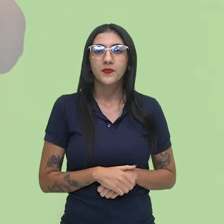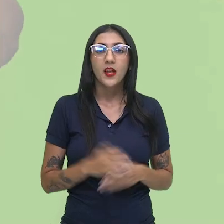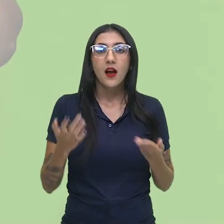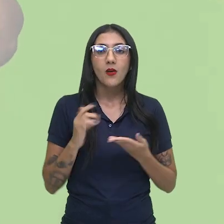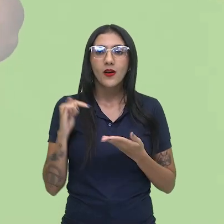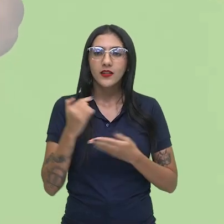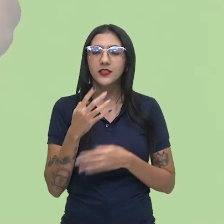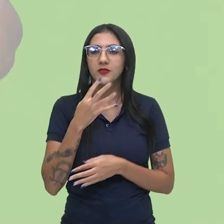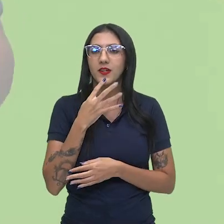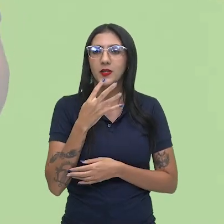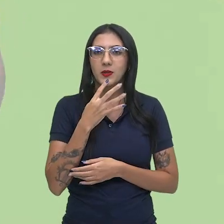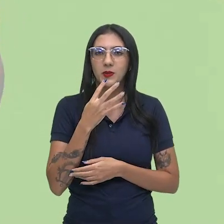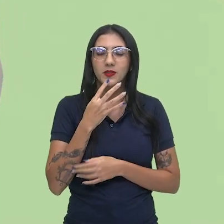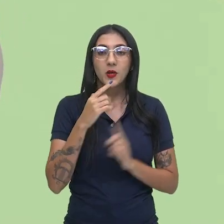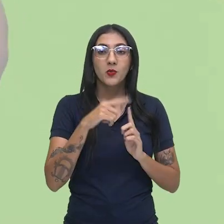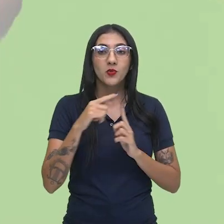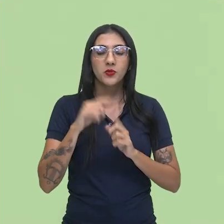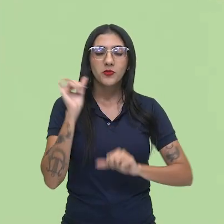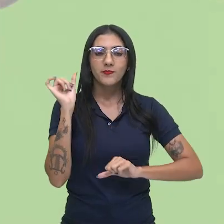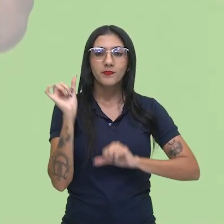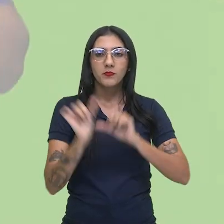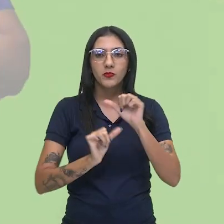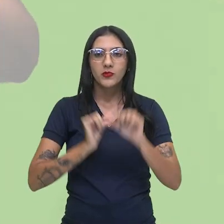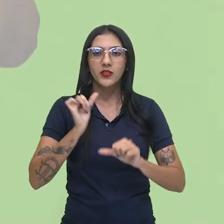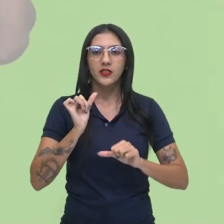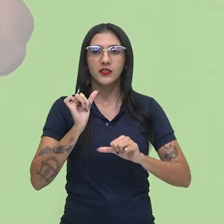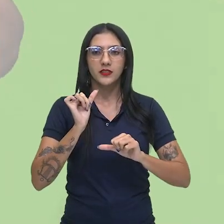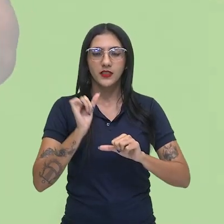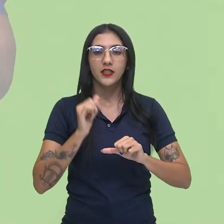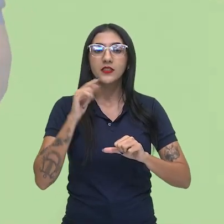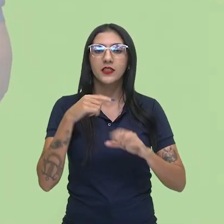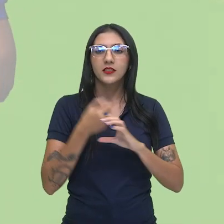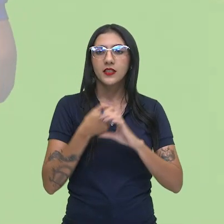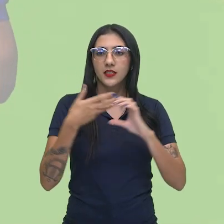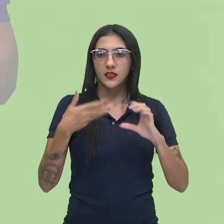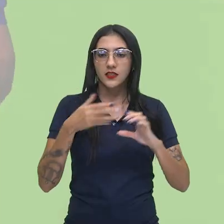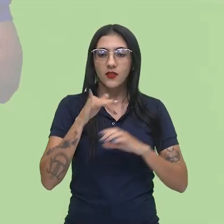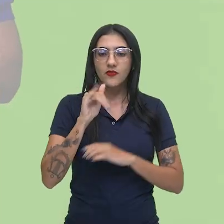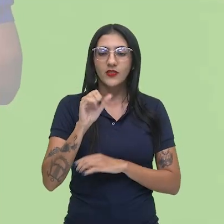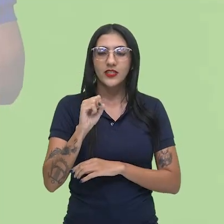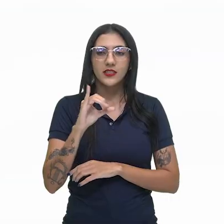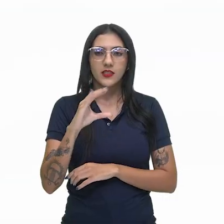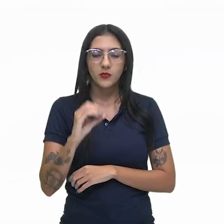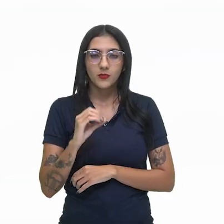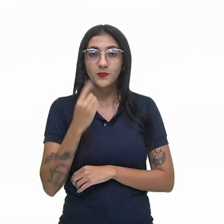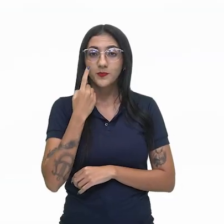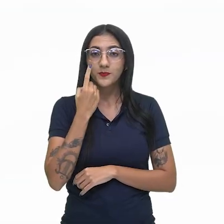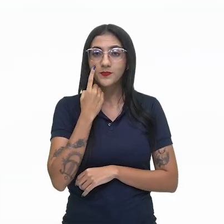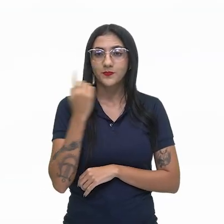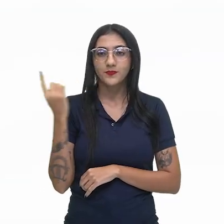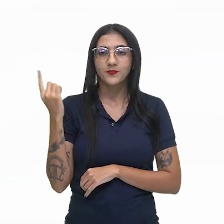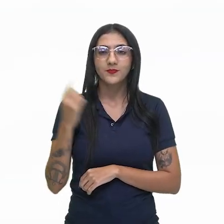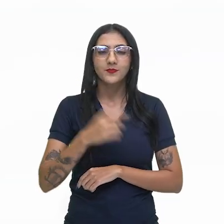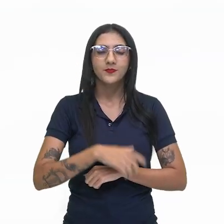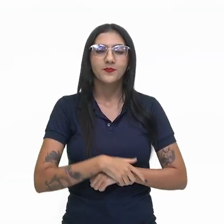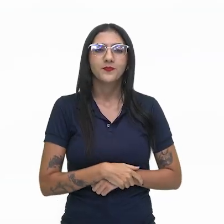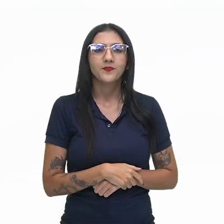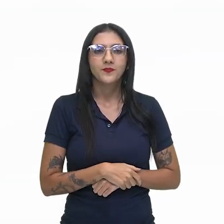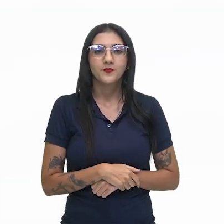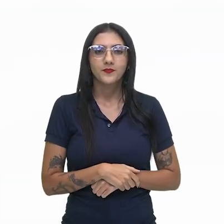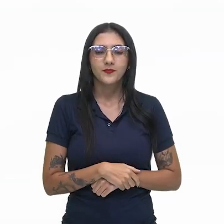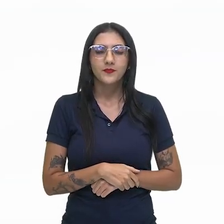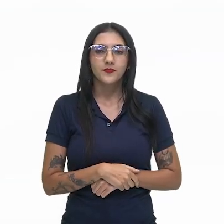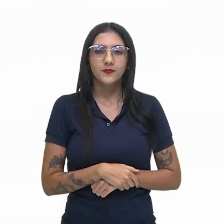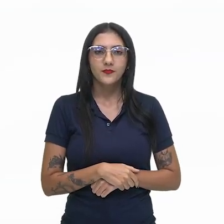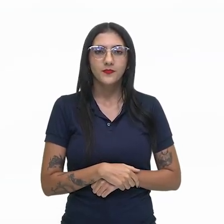os estados, as mudanças de estados físicos da matéria. Observem aí nessa animação. Então,